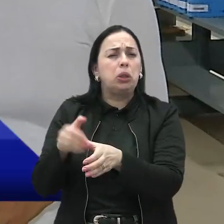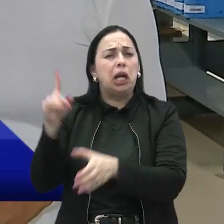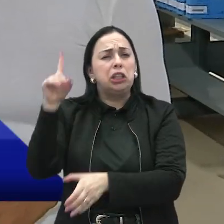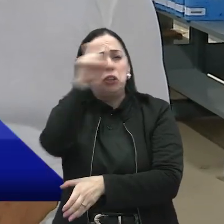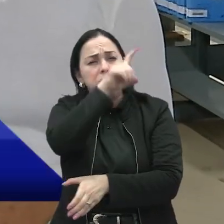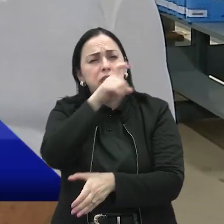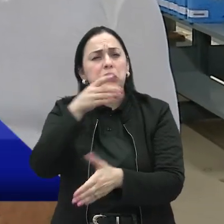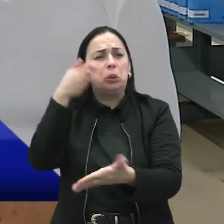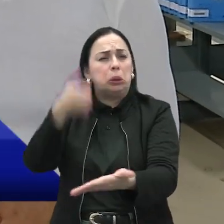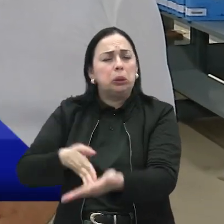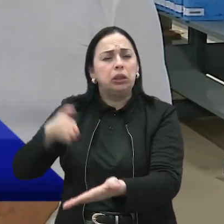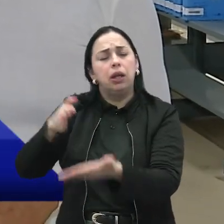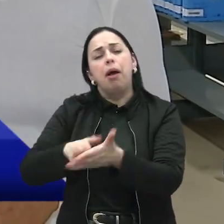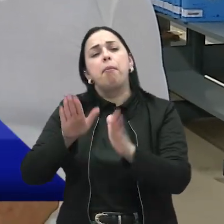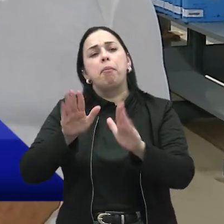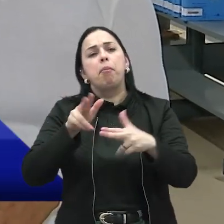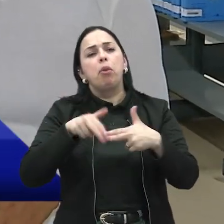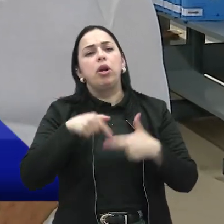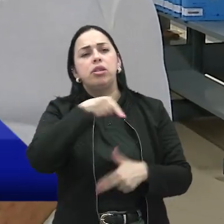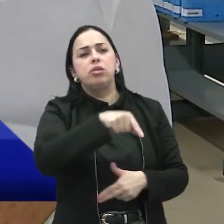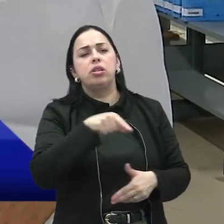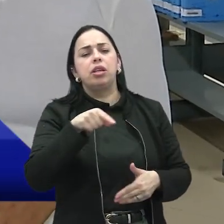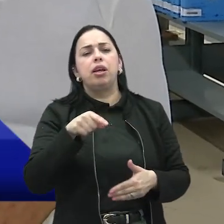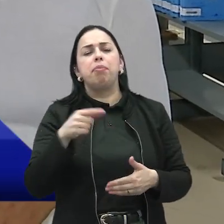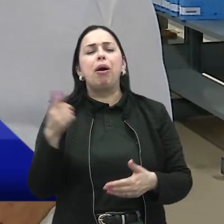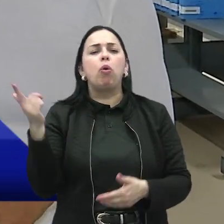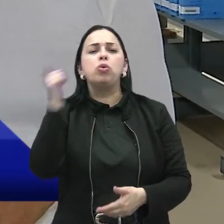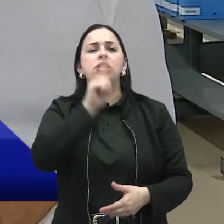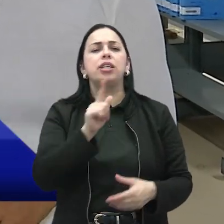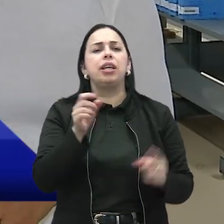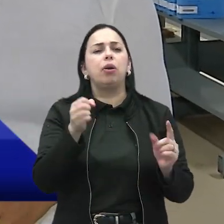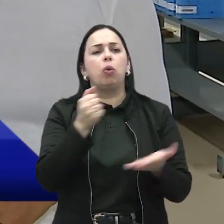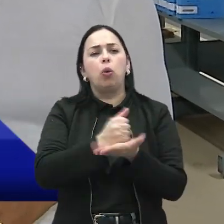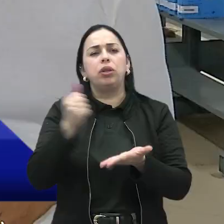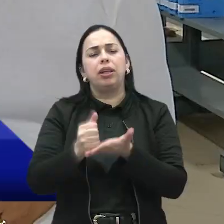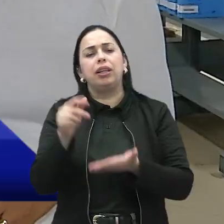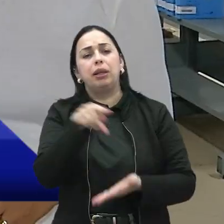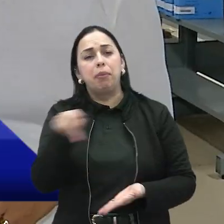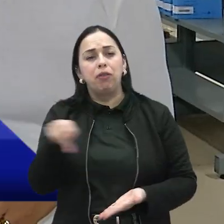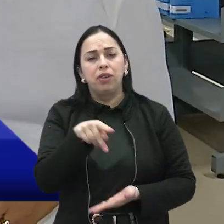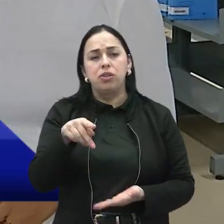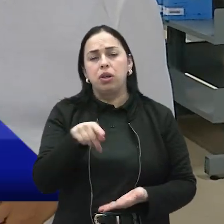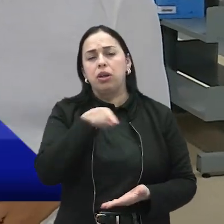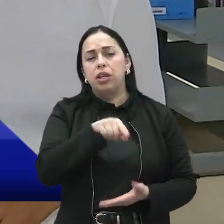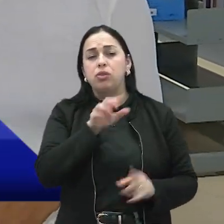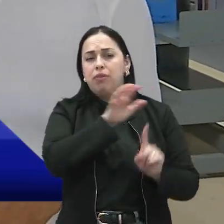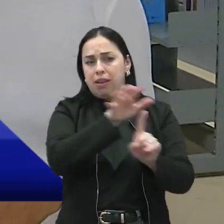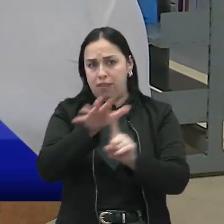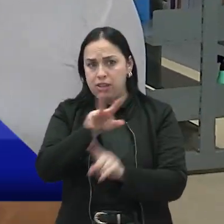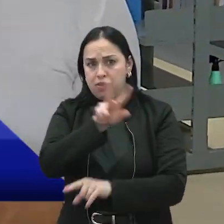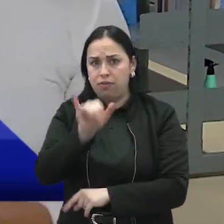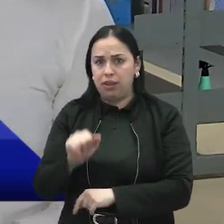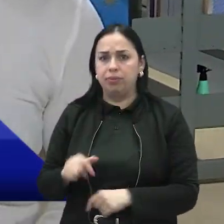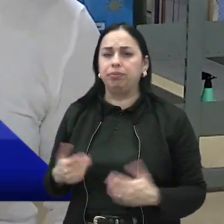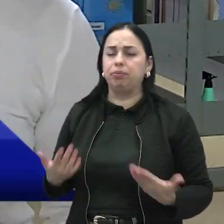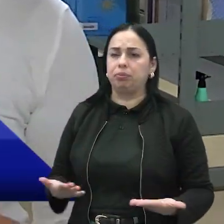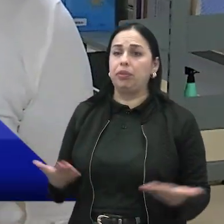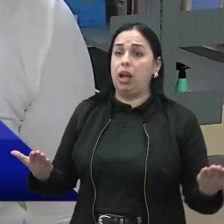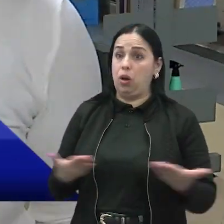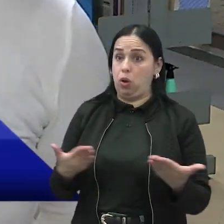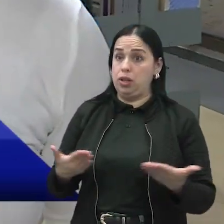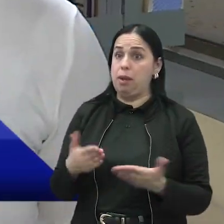essa ampliação desse número de professores pode auxiliar na qualidade do ensino também público? Primeiro você vai ter o